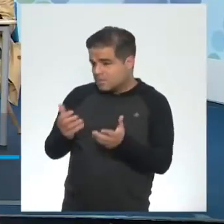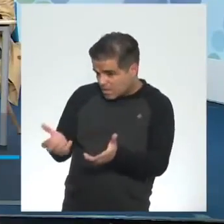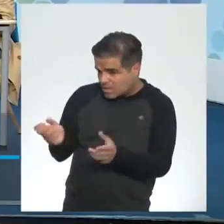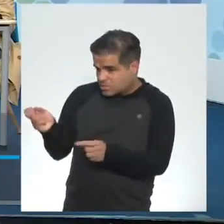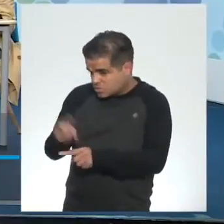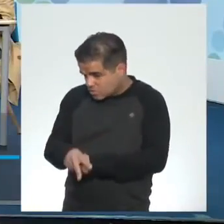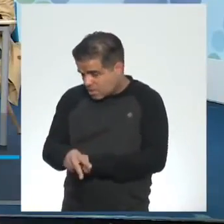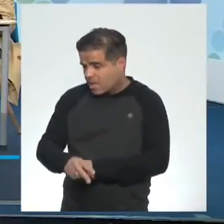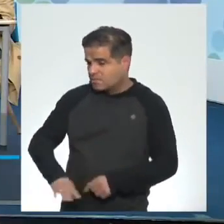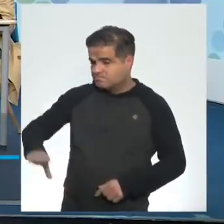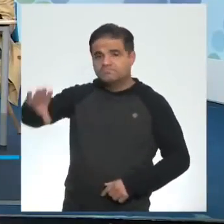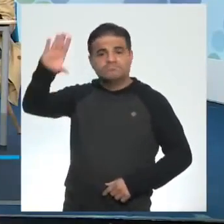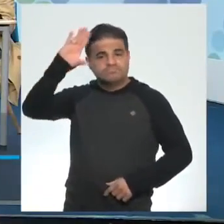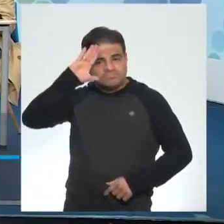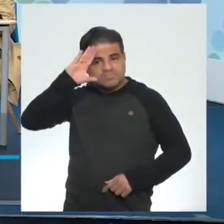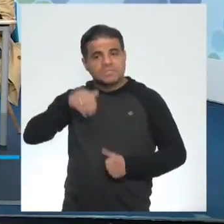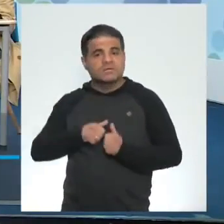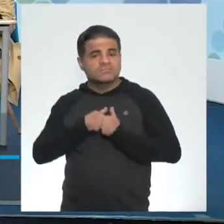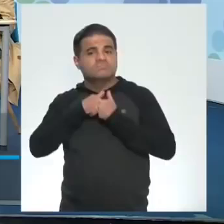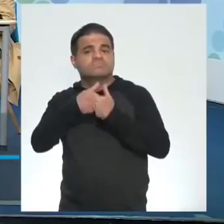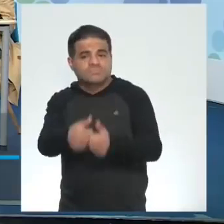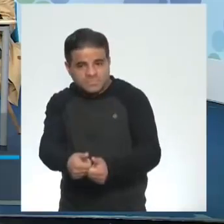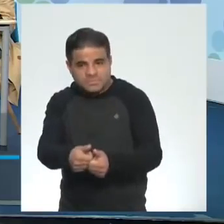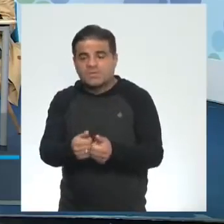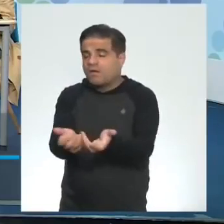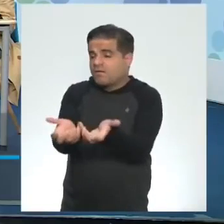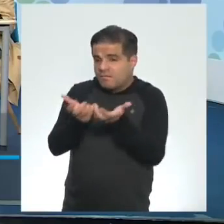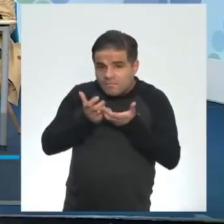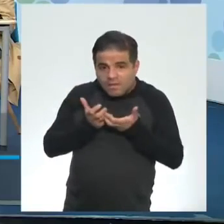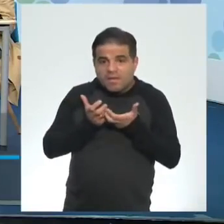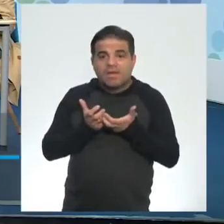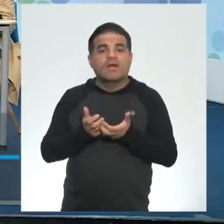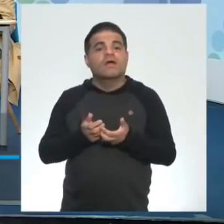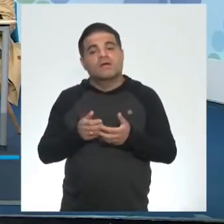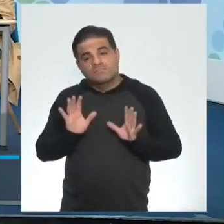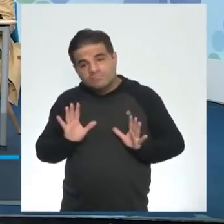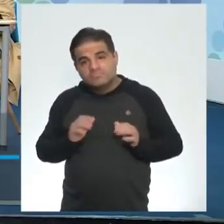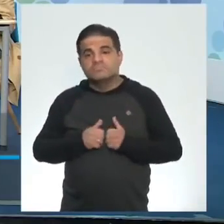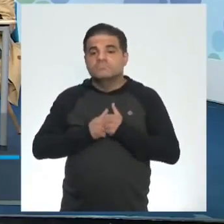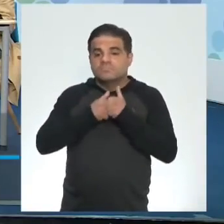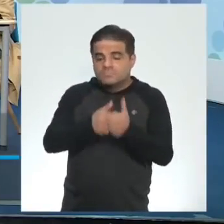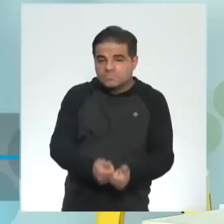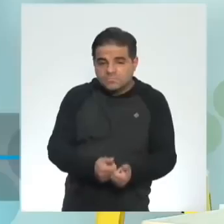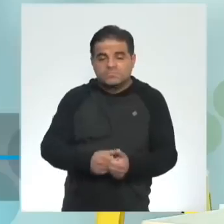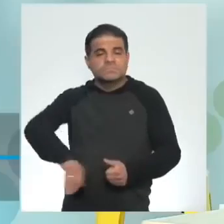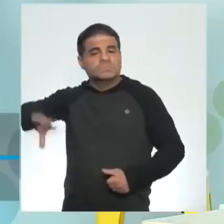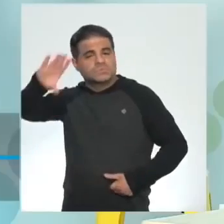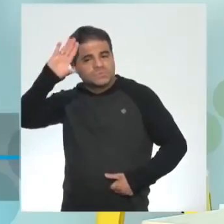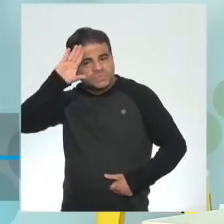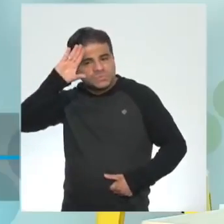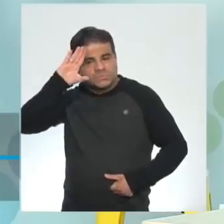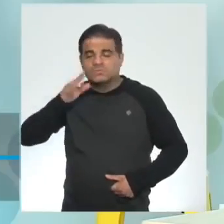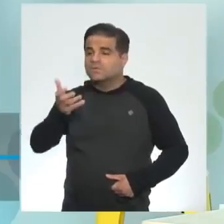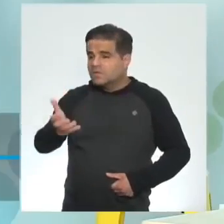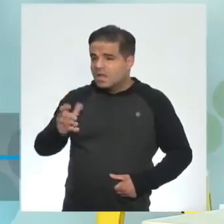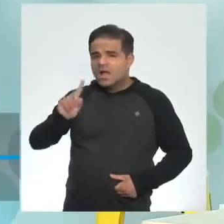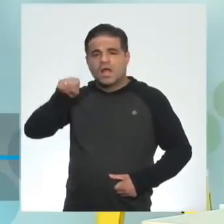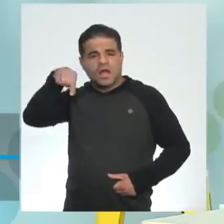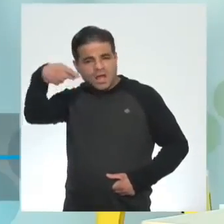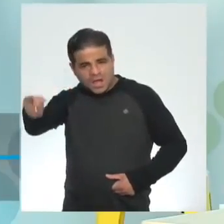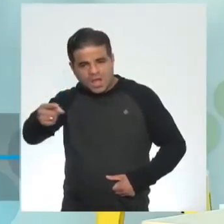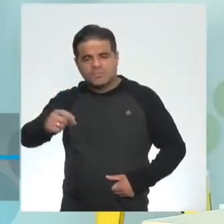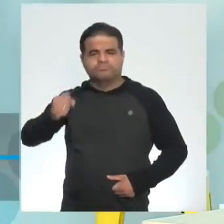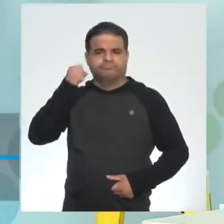militar, querem seguir a carreira militar. E por querer seguir a carreira militar, então, lá